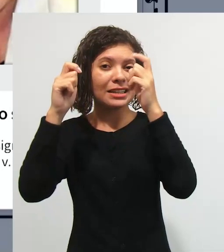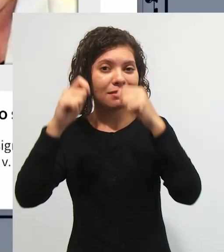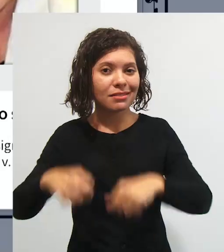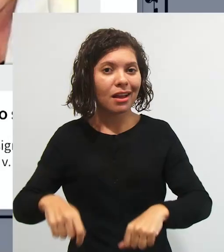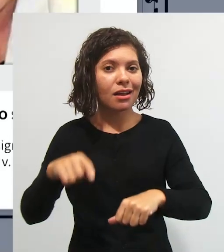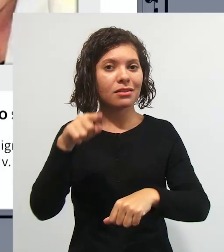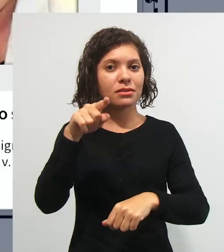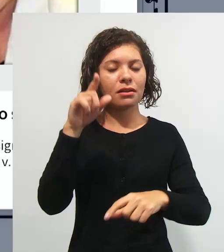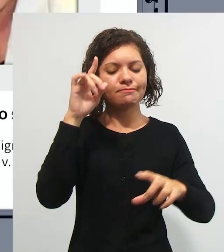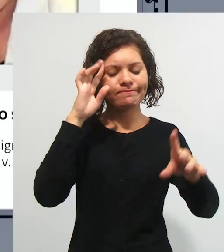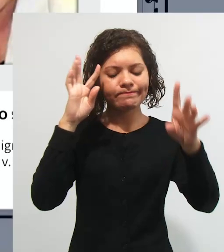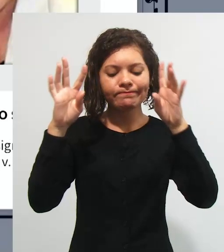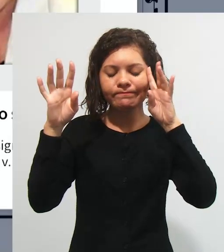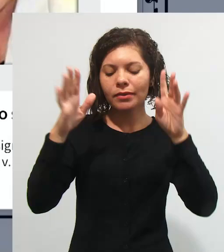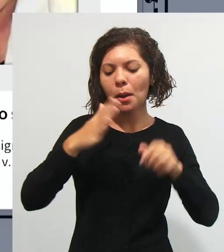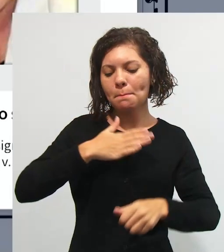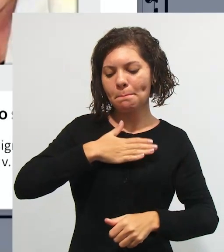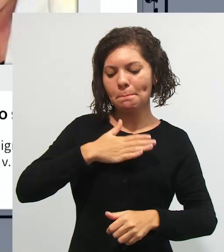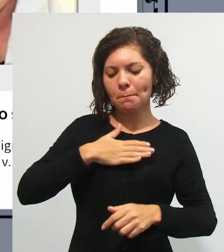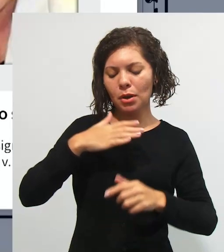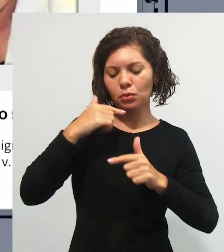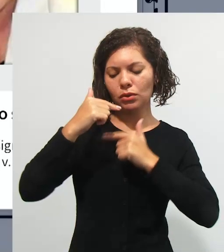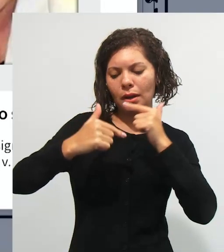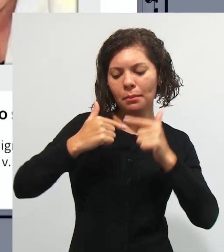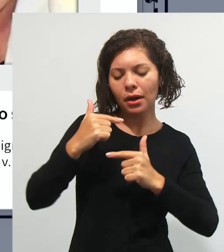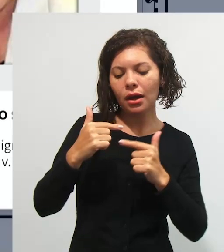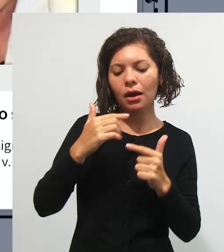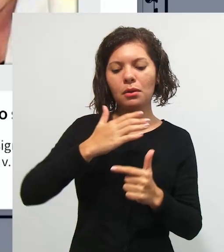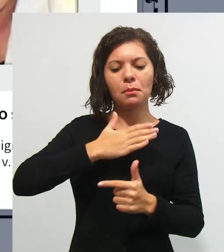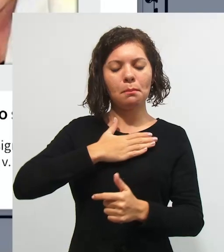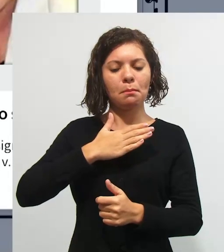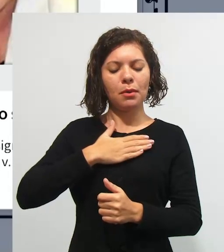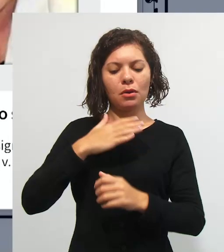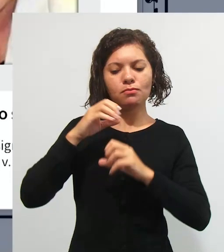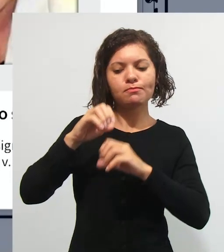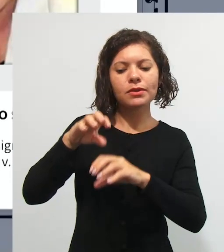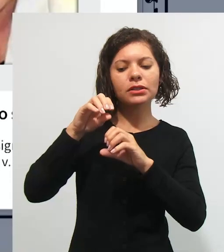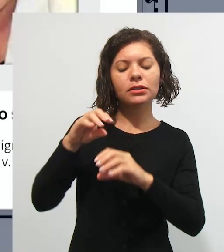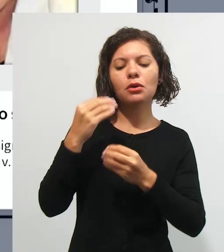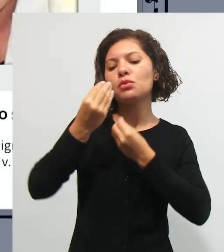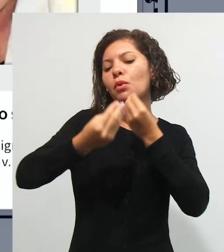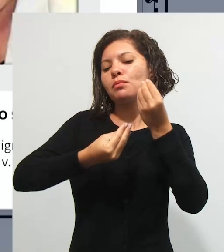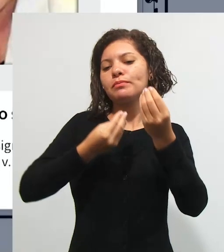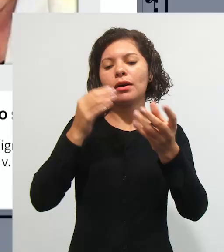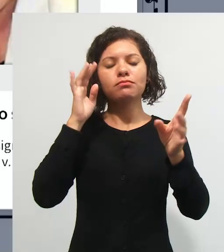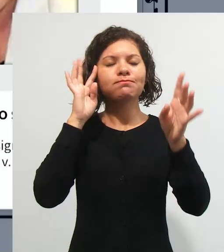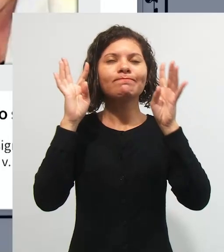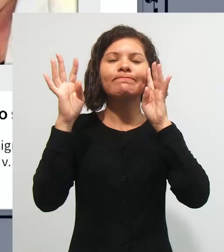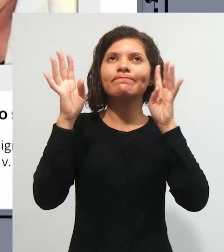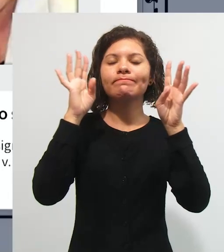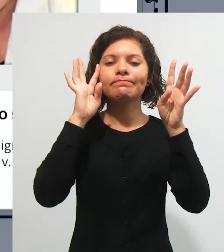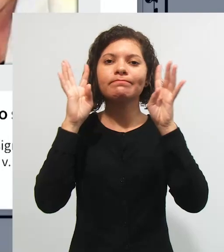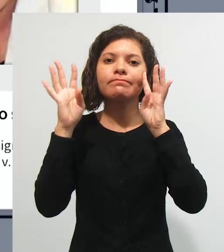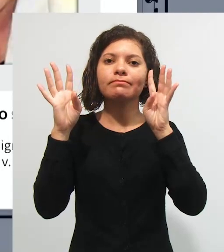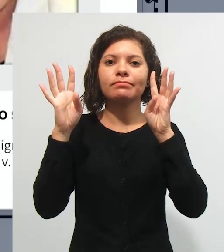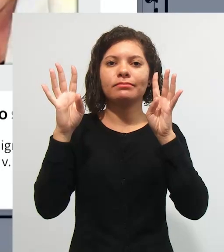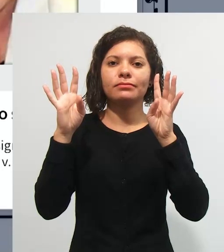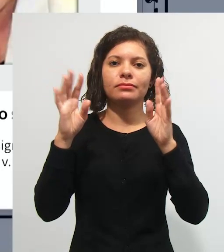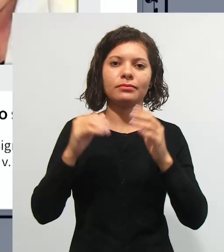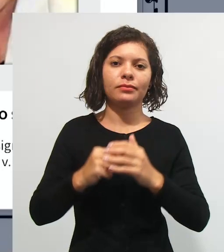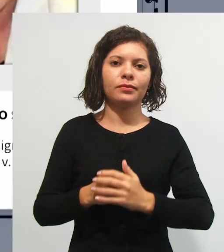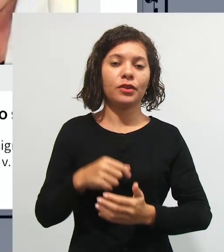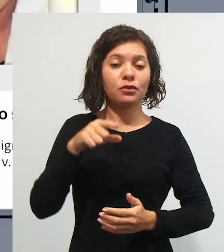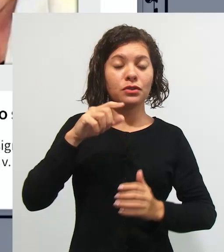sua atividade docente. Não só você sozinho, mas você na dimensão coletiva do